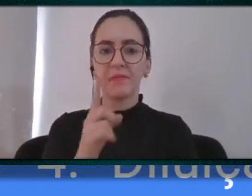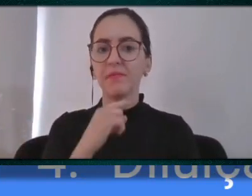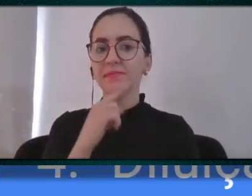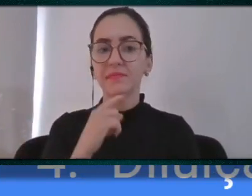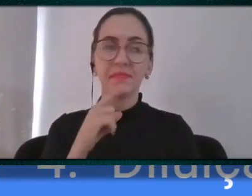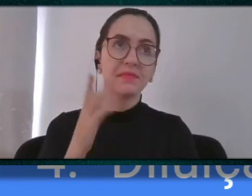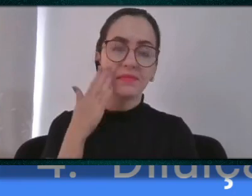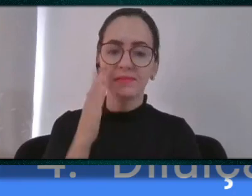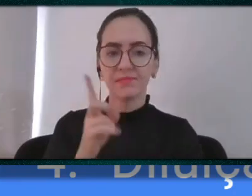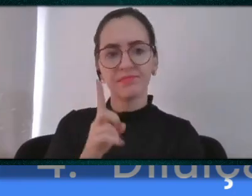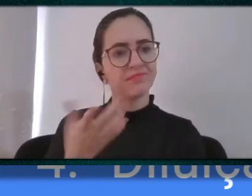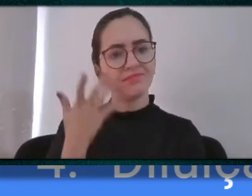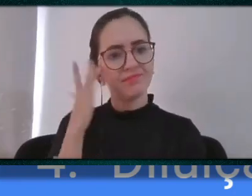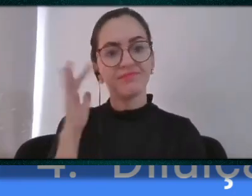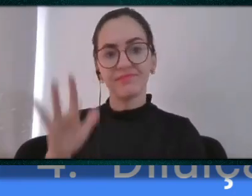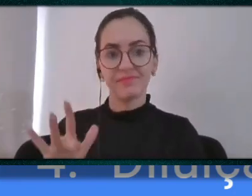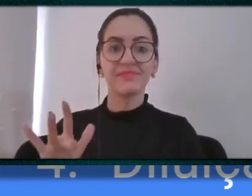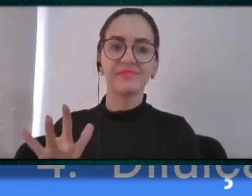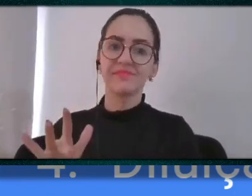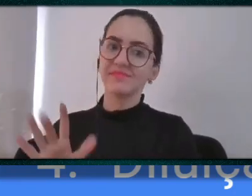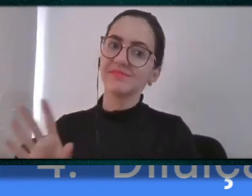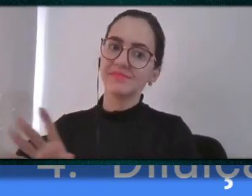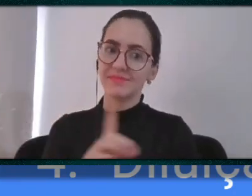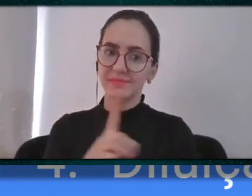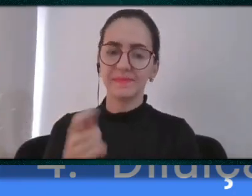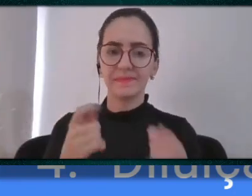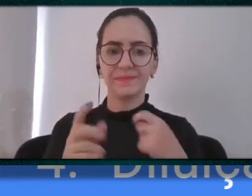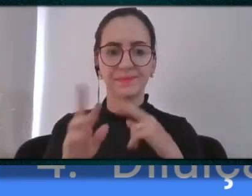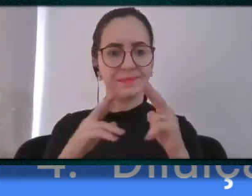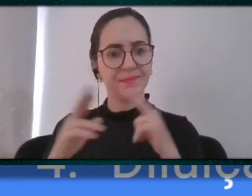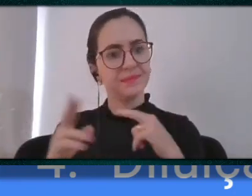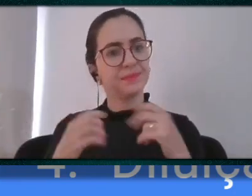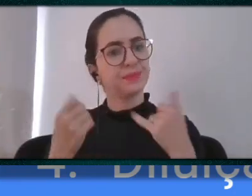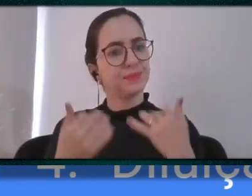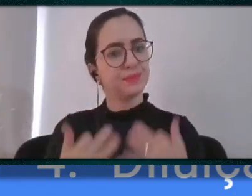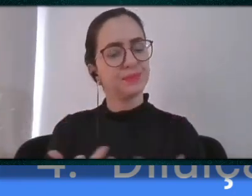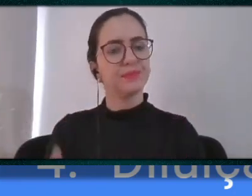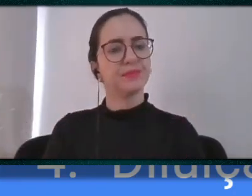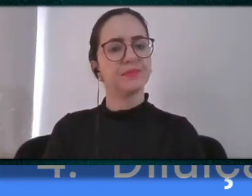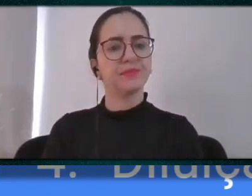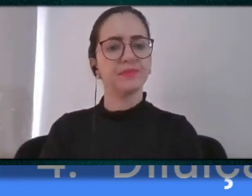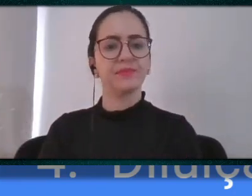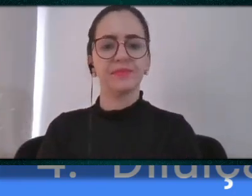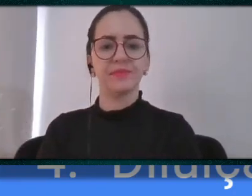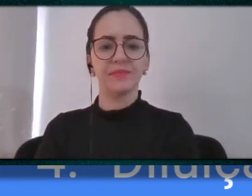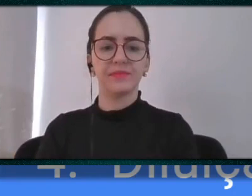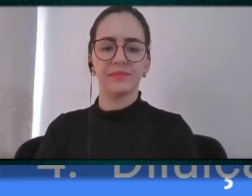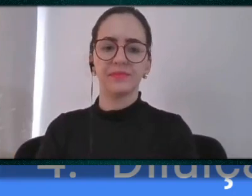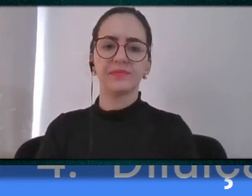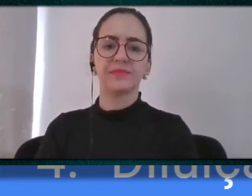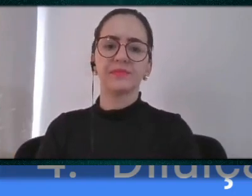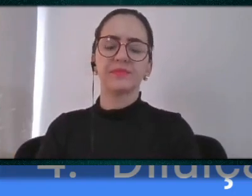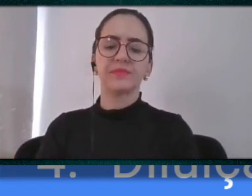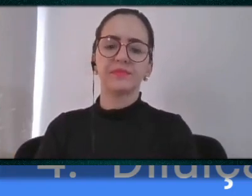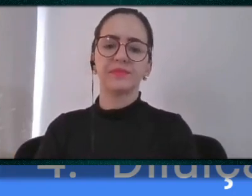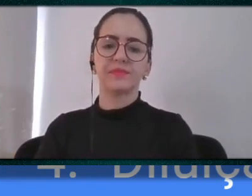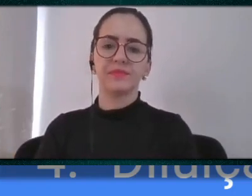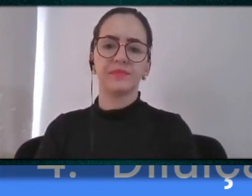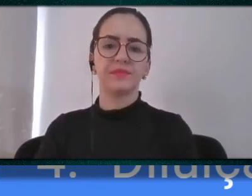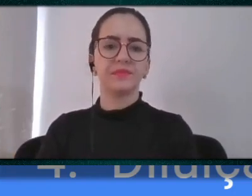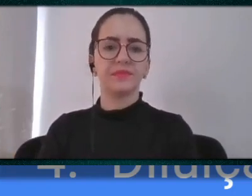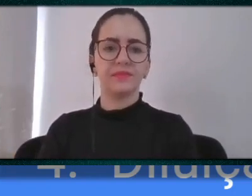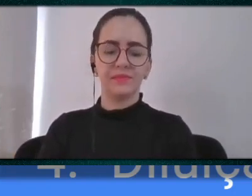lá. Continuando. Agora sim, ó. Do conteúdo que a gente vai trabalhar de diluição e volumetria e unidade de